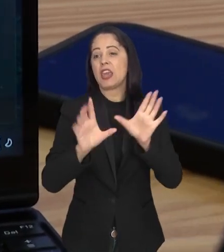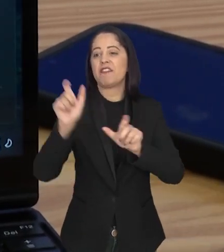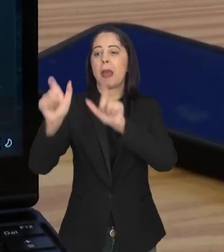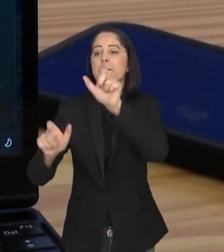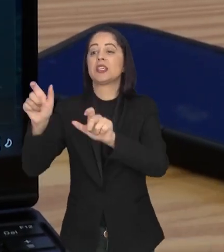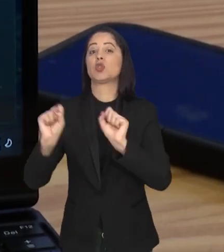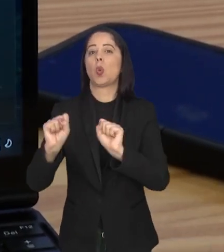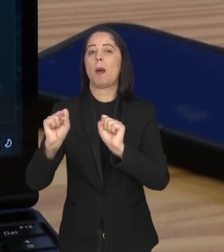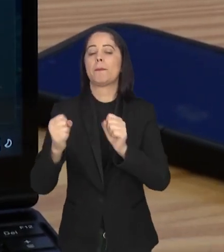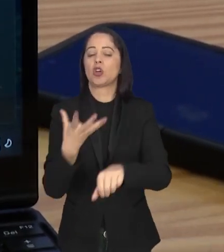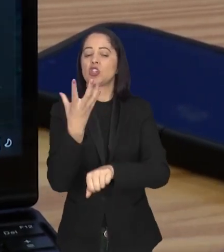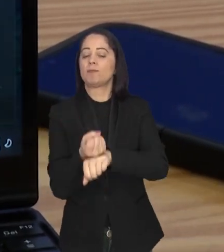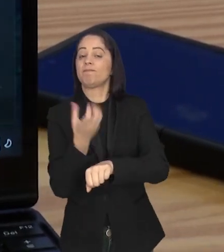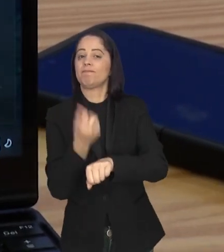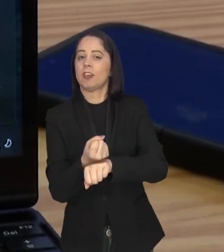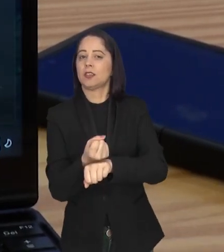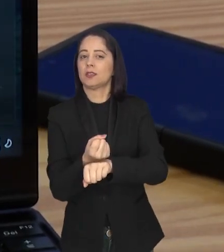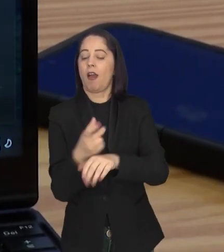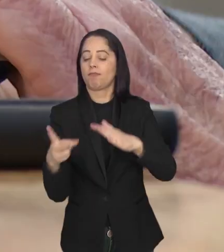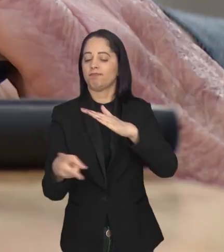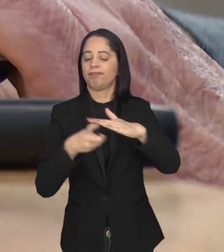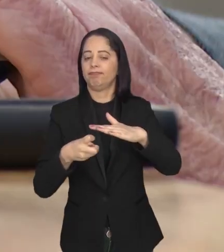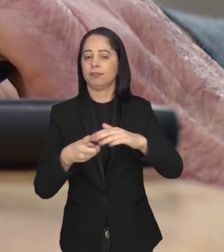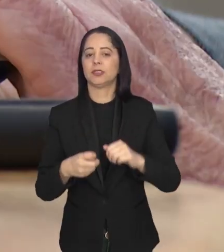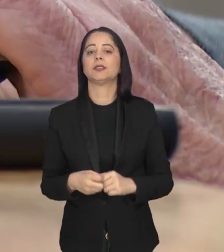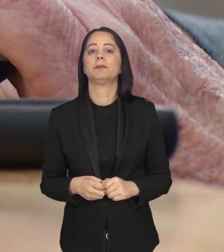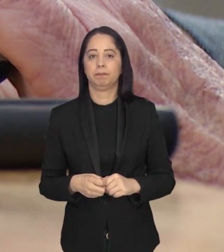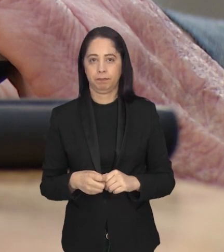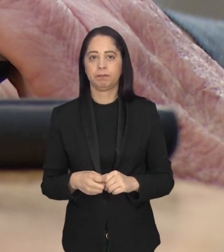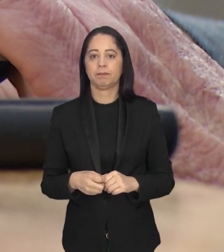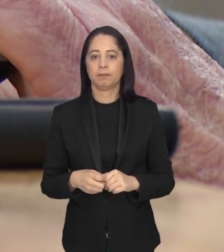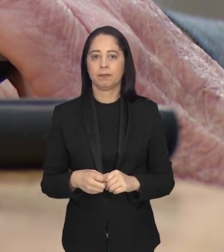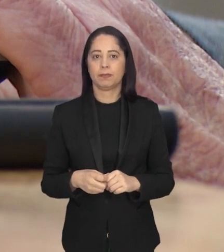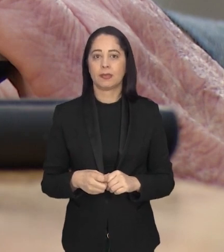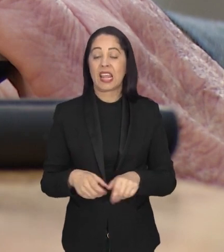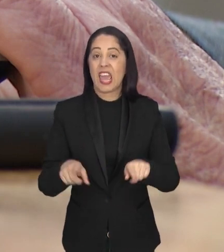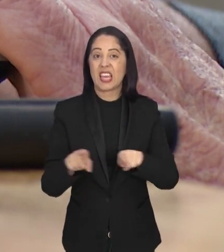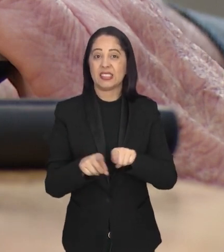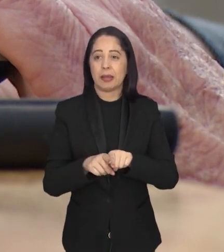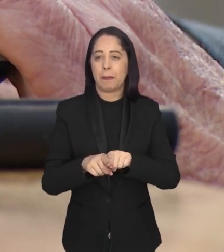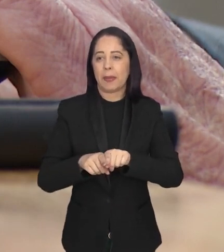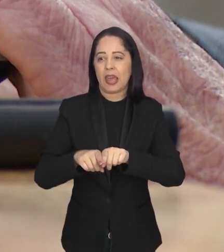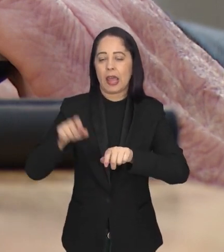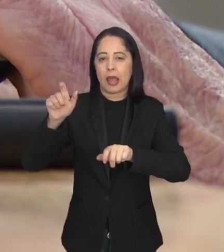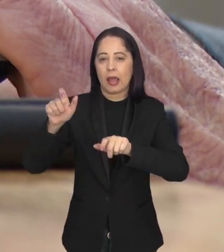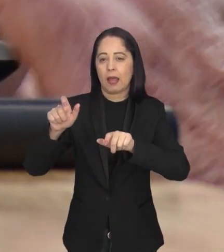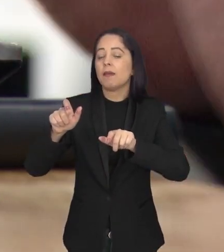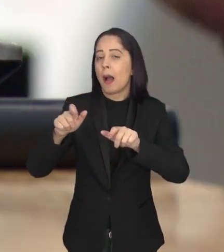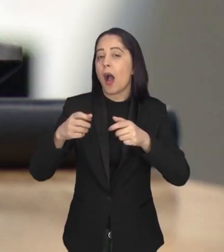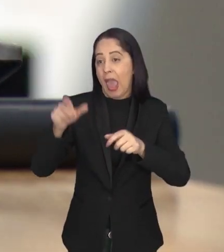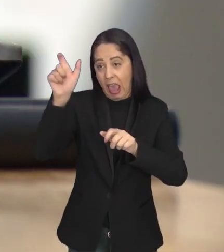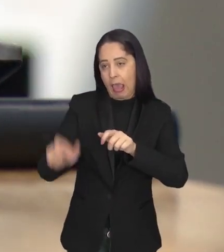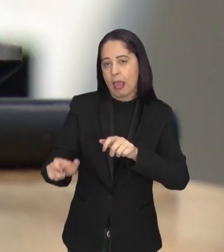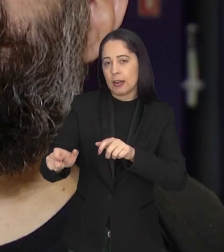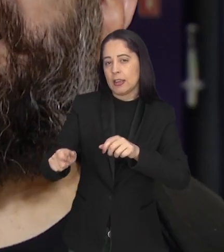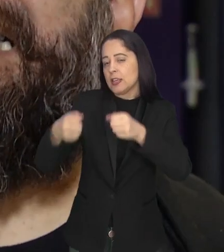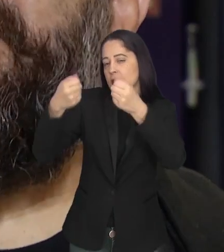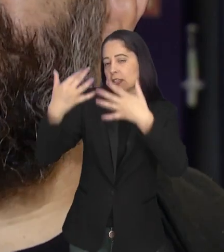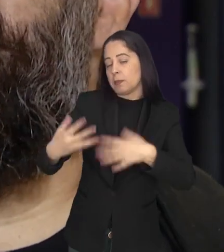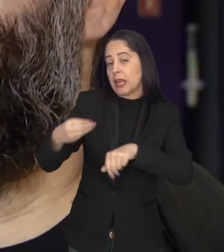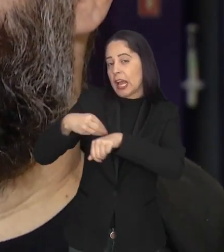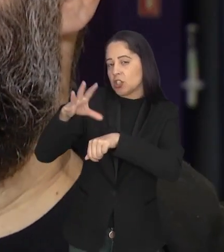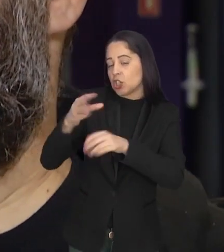qualquer pessoa pode se conectar naquela rede. E para que todas essas facilidades não despertem o interesse de golpistas,